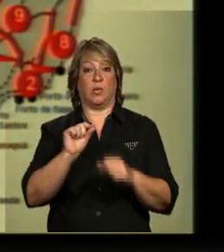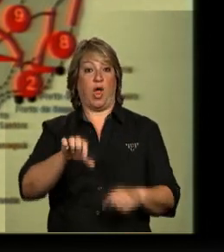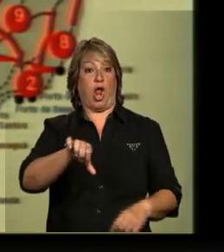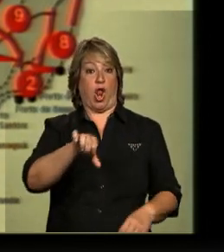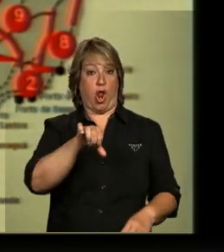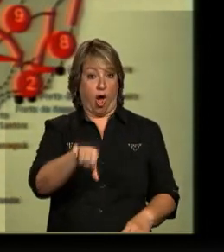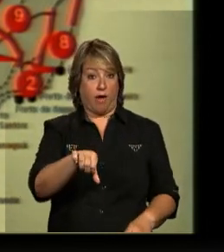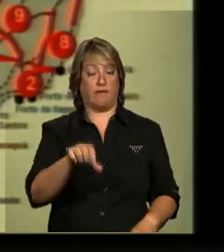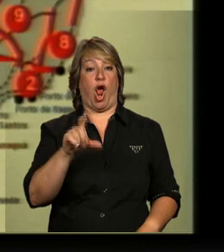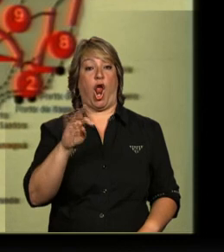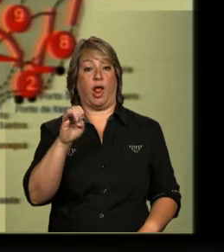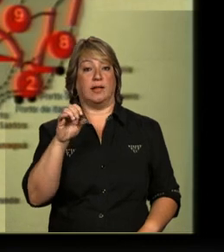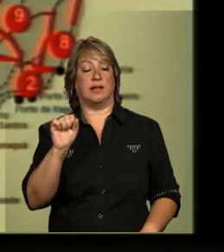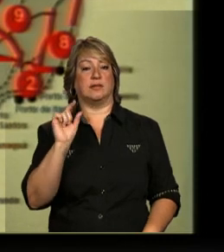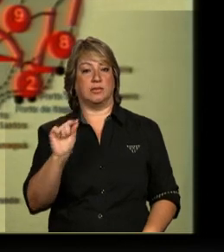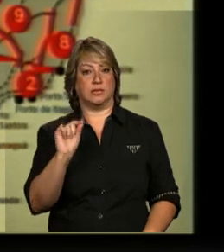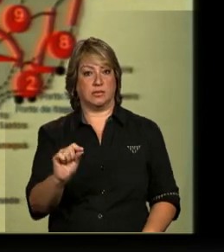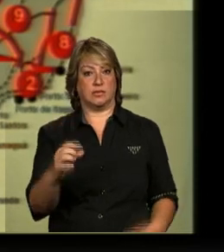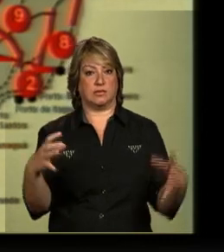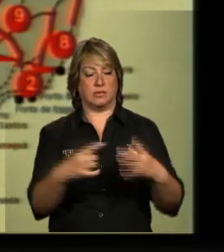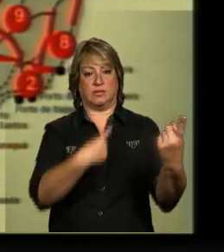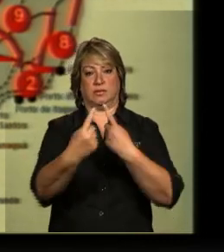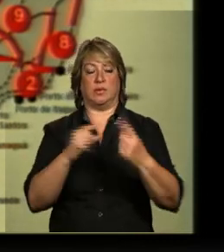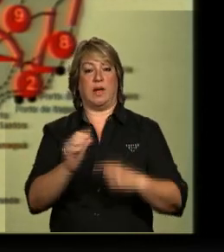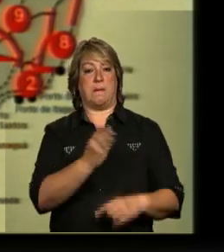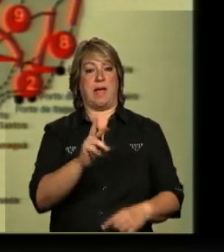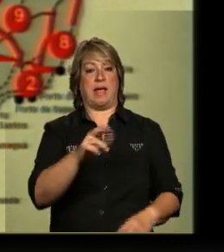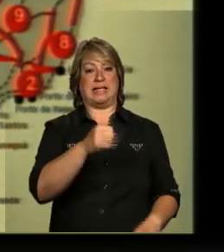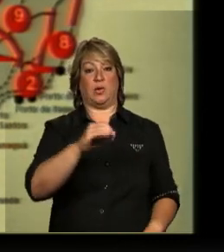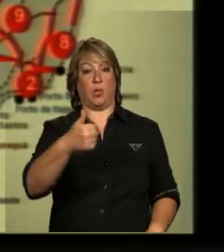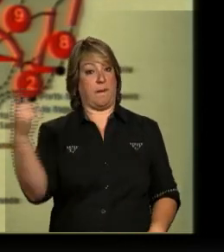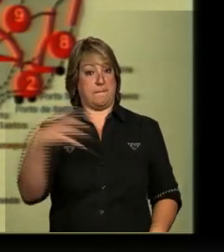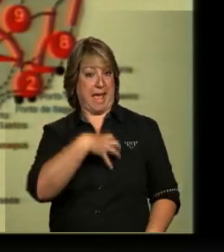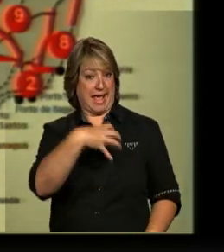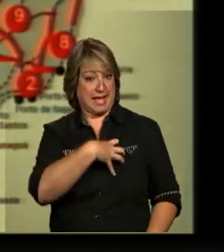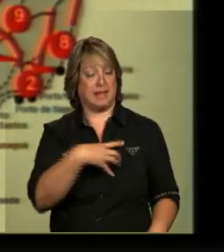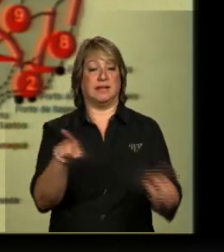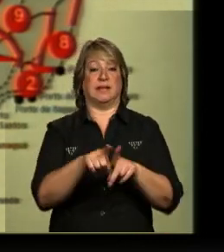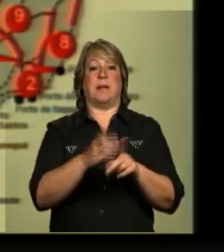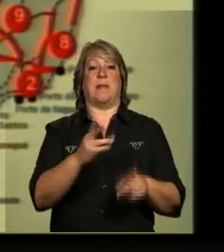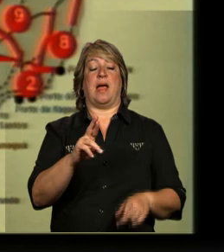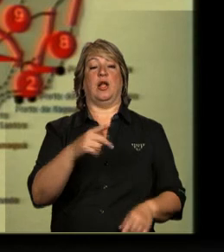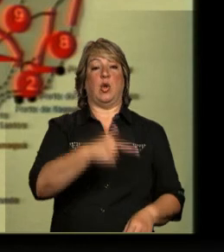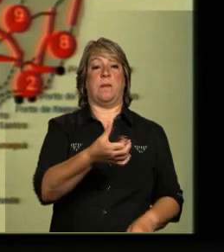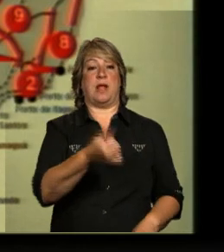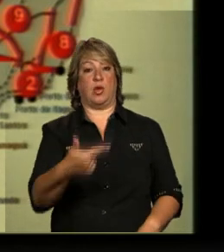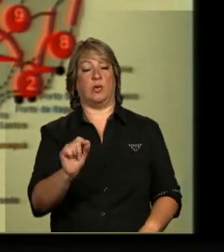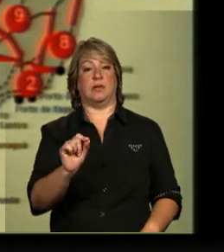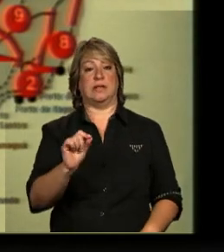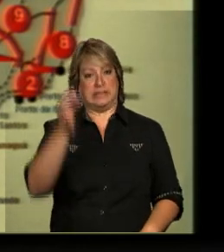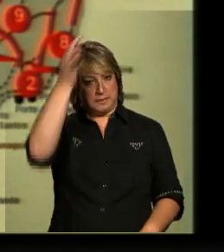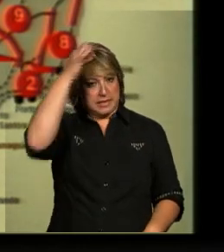nove lotes de rodovias que envolvem a br-101 na Bahia a br-262